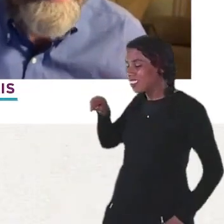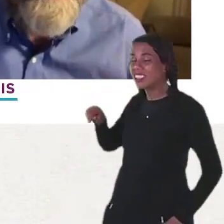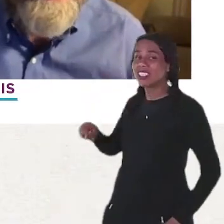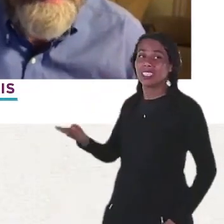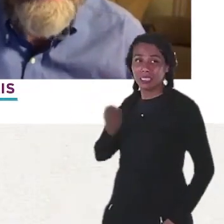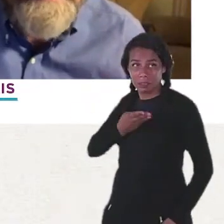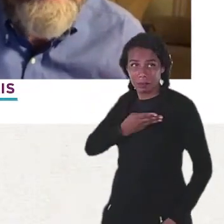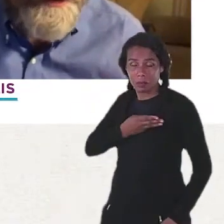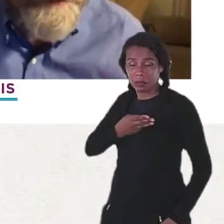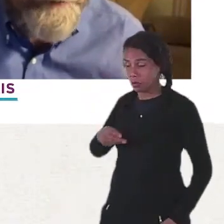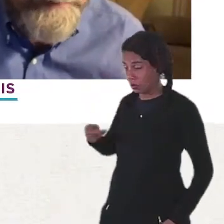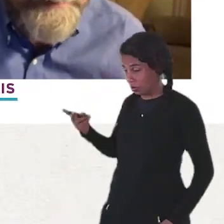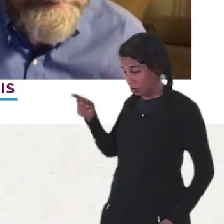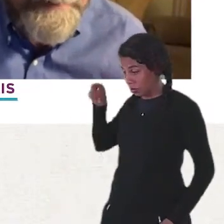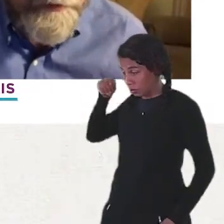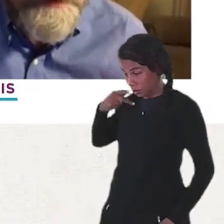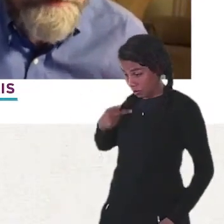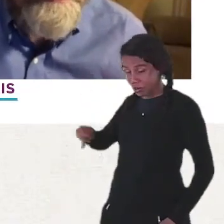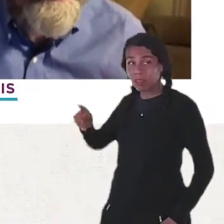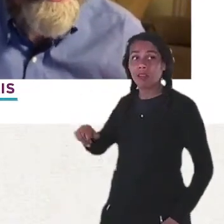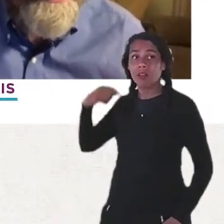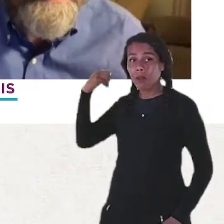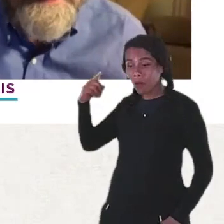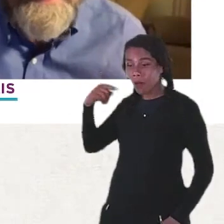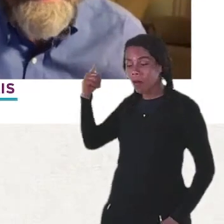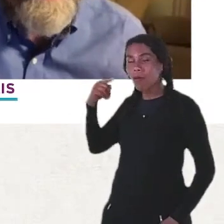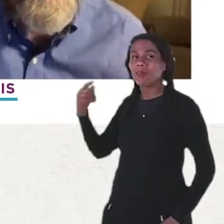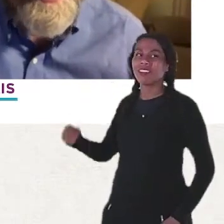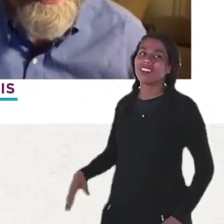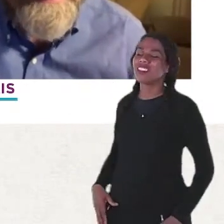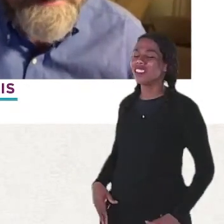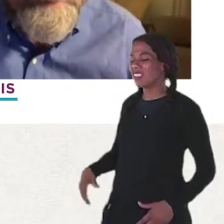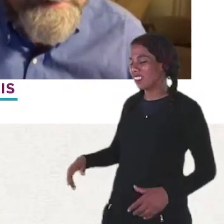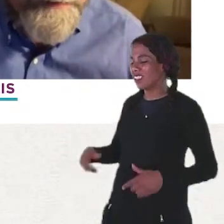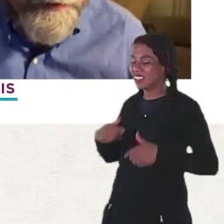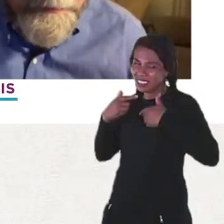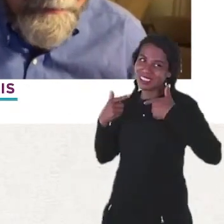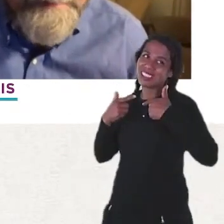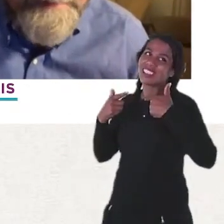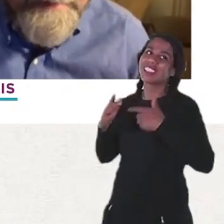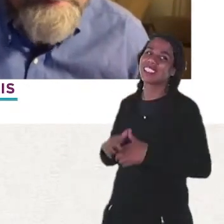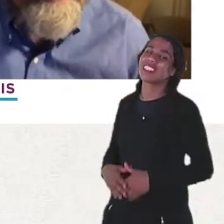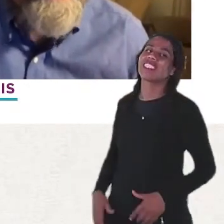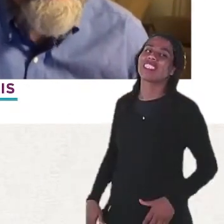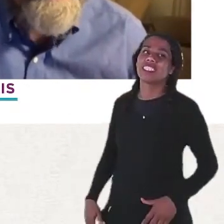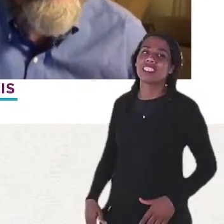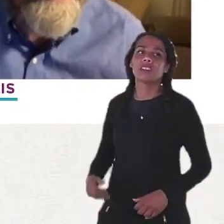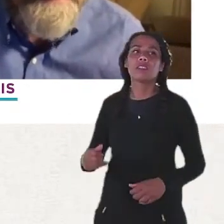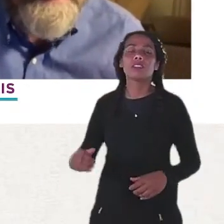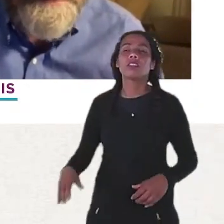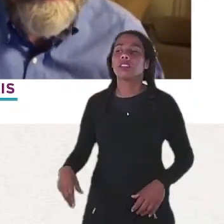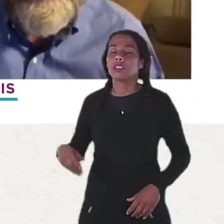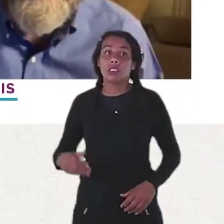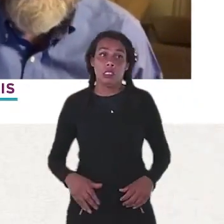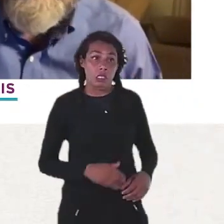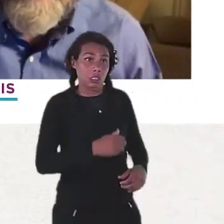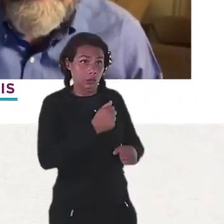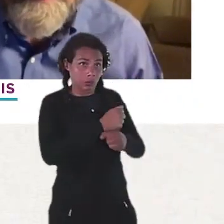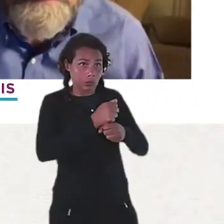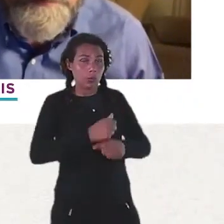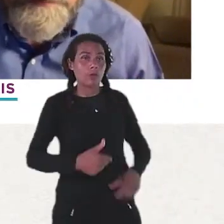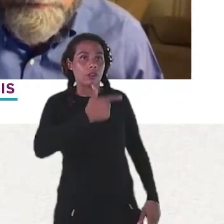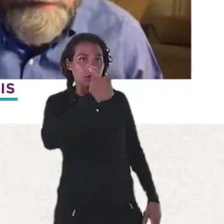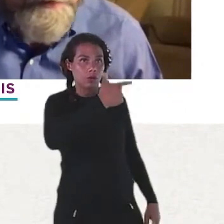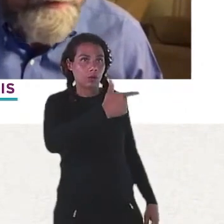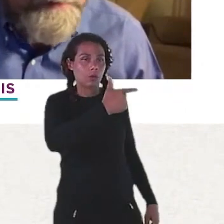Isso em 1999, quando a gente montou o projeto. Curiosamente, em 2010, eu fui